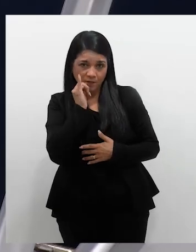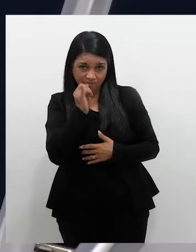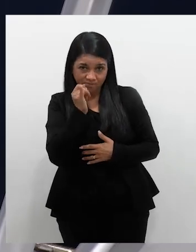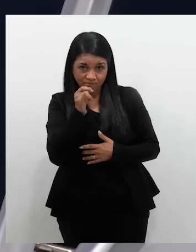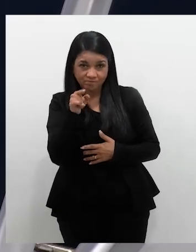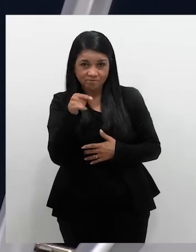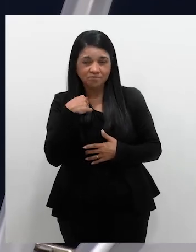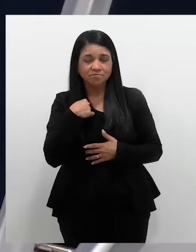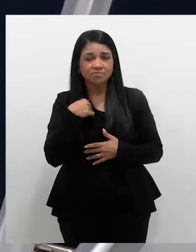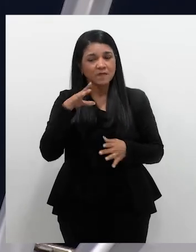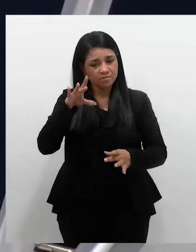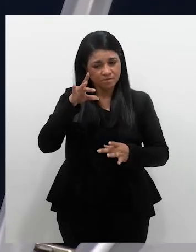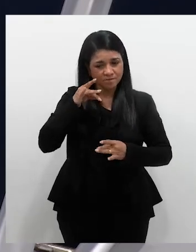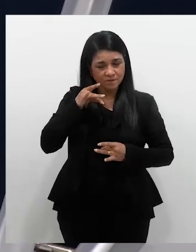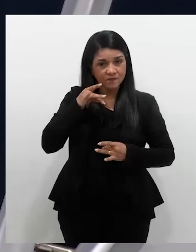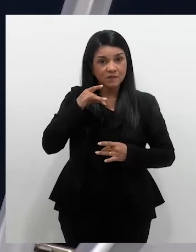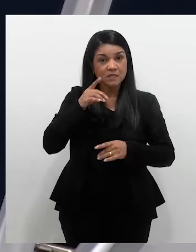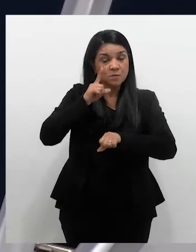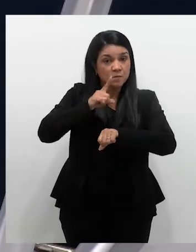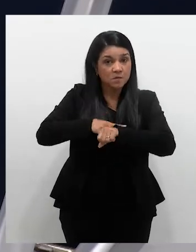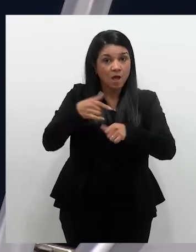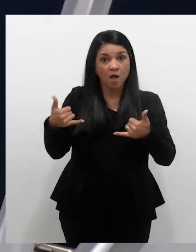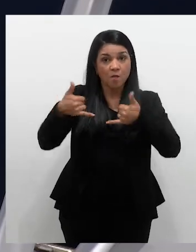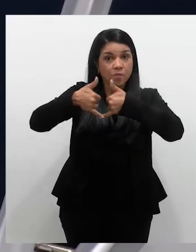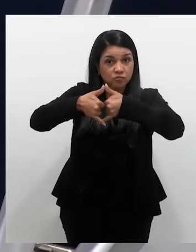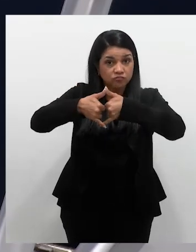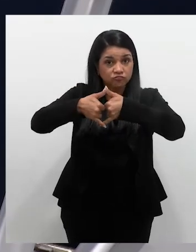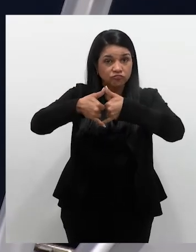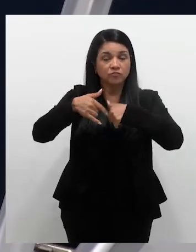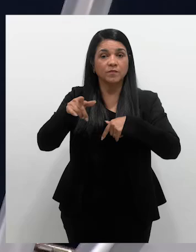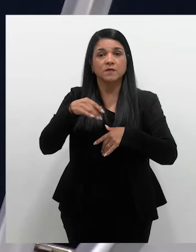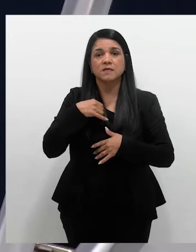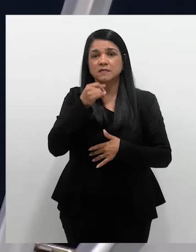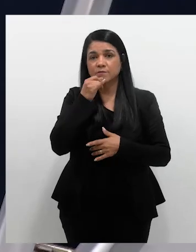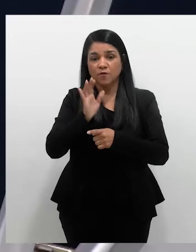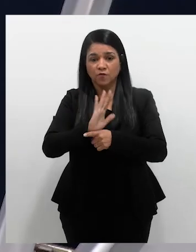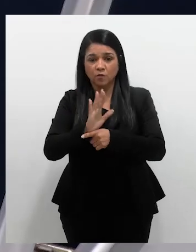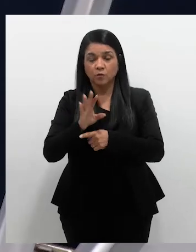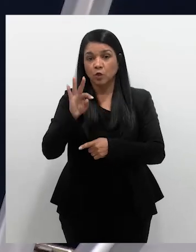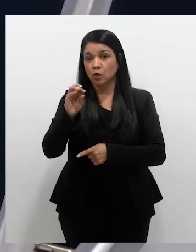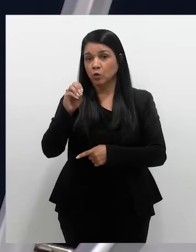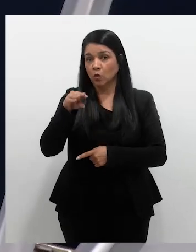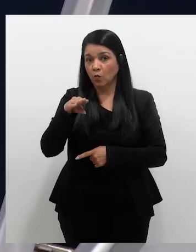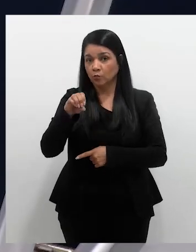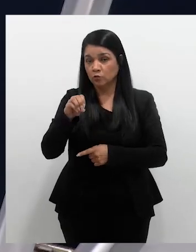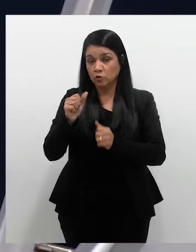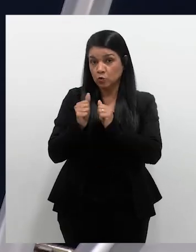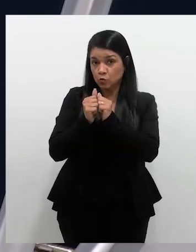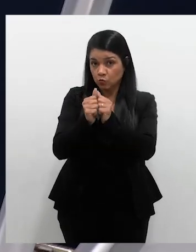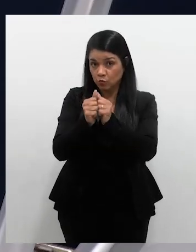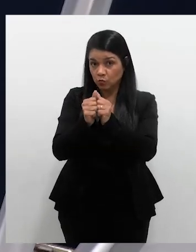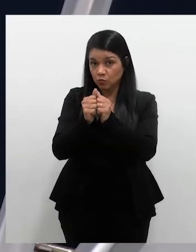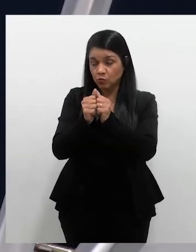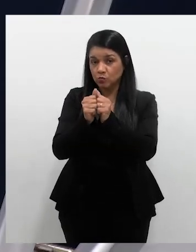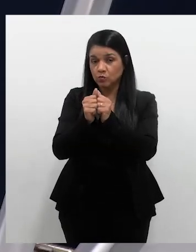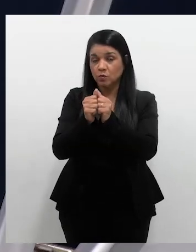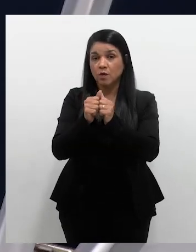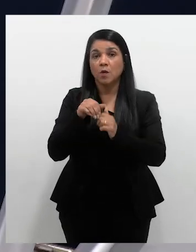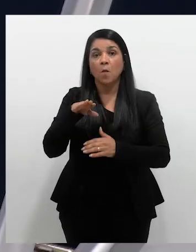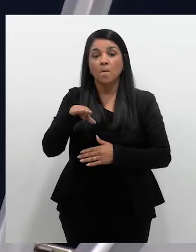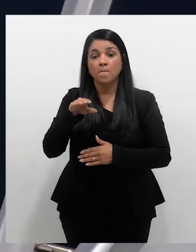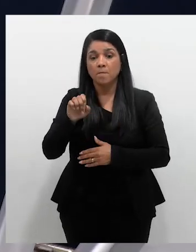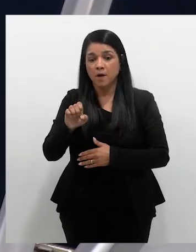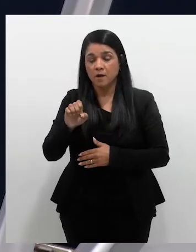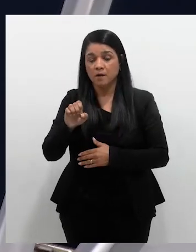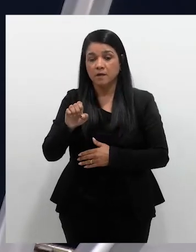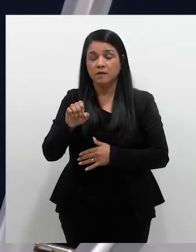de personagens que me ligaram na hora. Por exemplo, o filme Tamo Junto. Tamo Junto, eu já tinha sido mãe